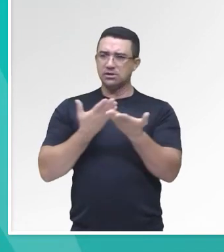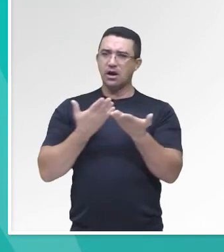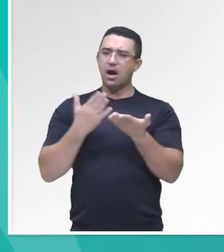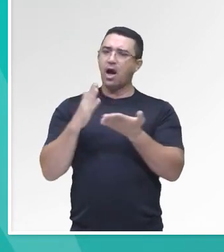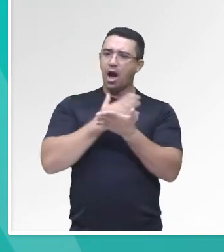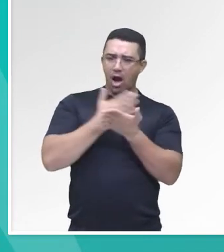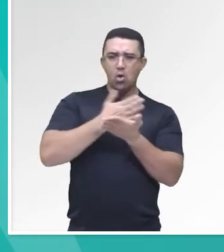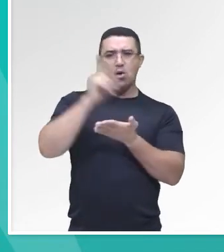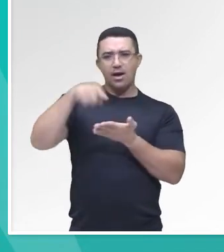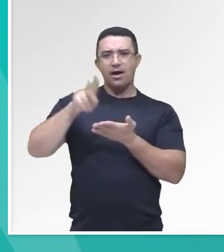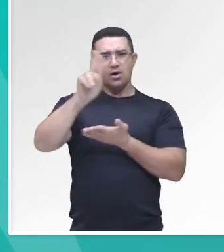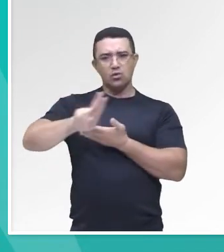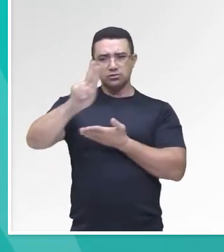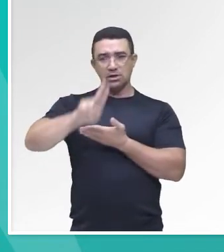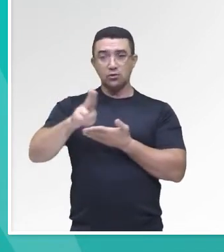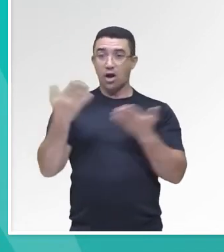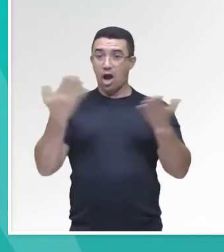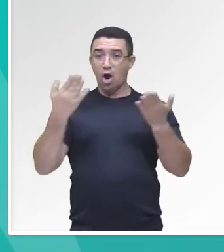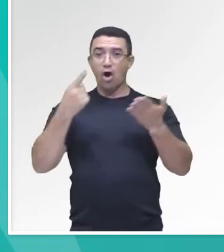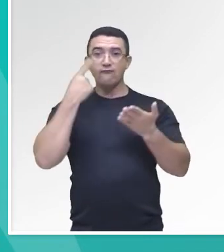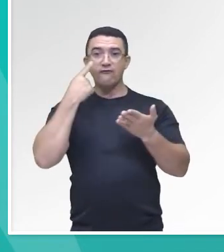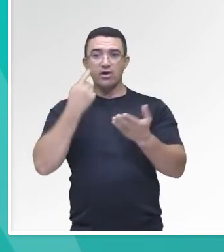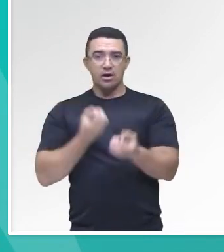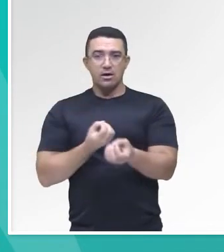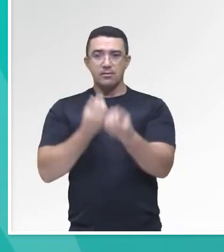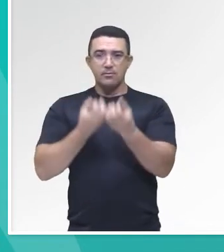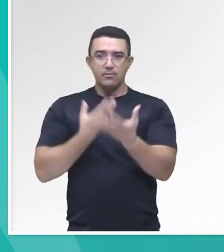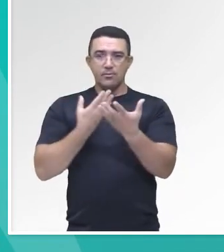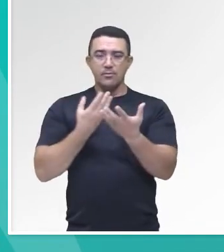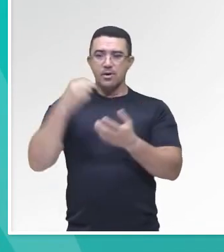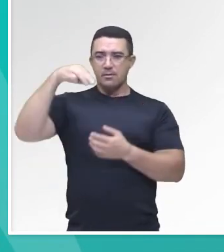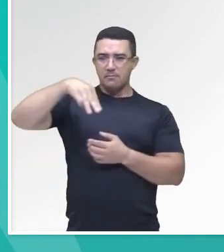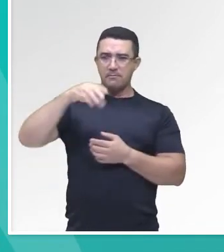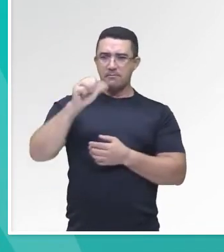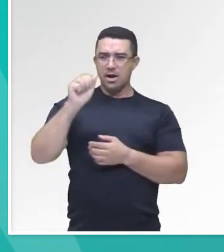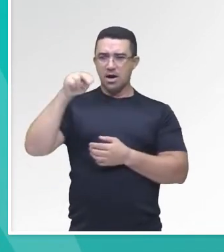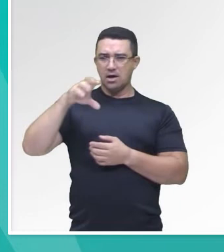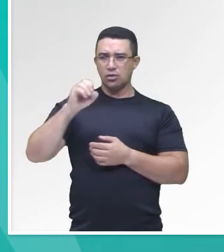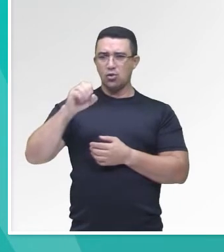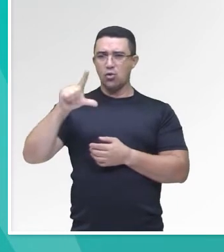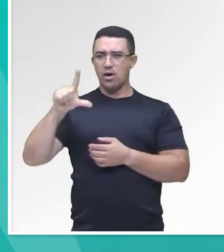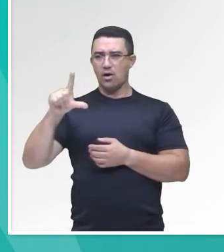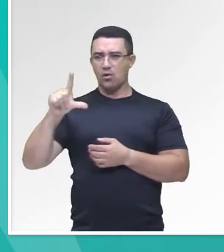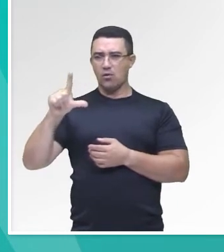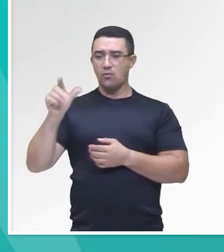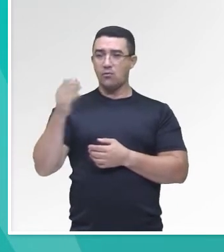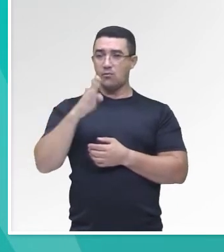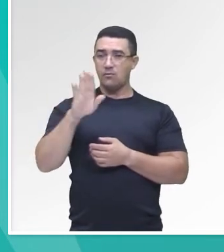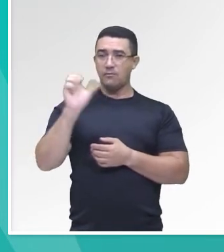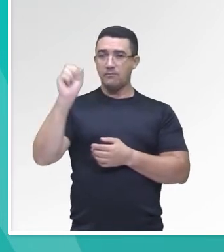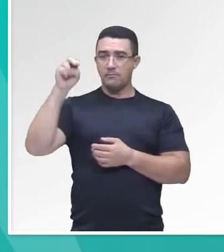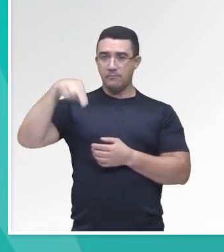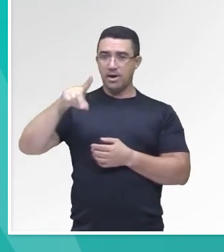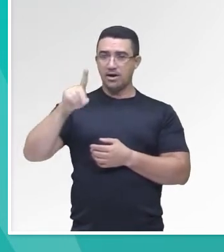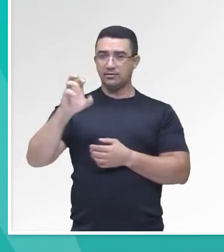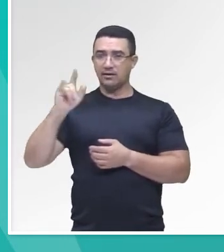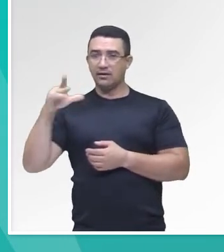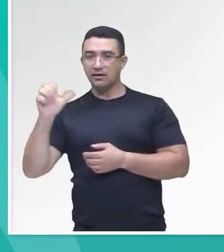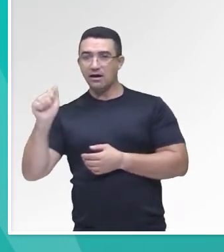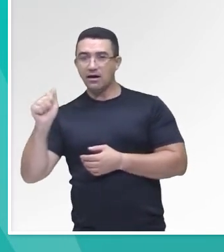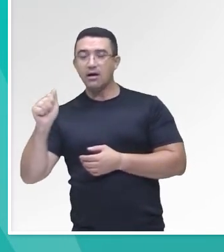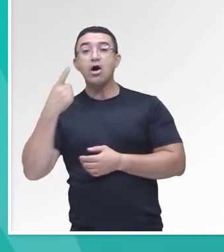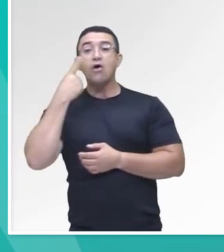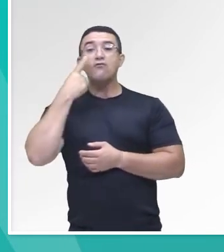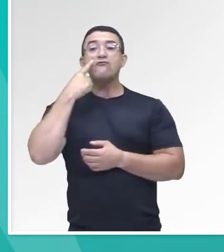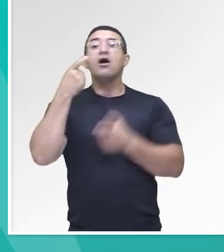nesse poema de Manuel Bandeira, vamos lá então com a letra dele, para a gente mostrar onde é que está o sentido conotativo, né? Eu